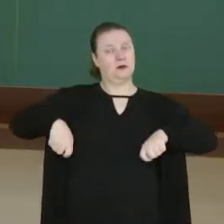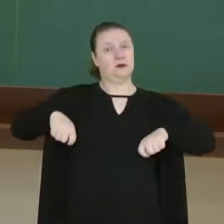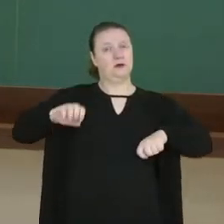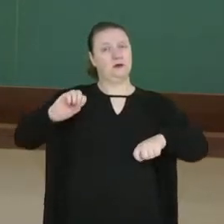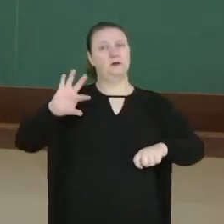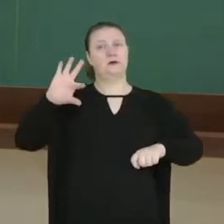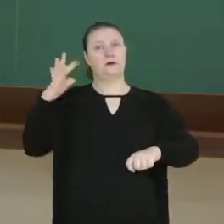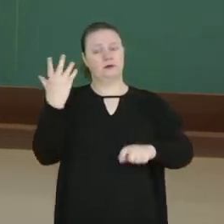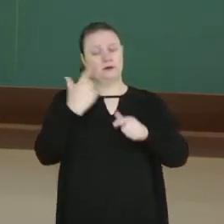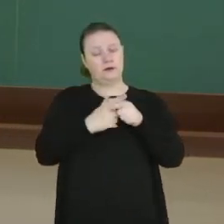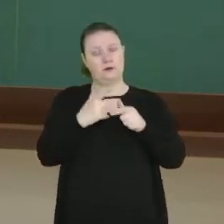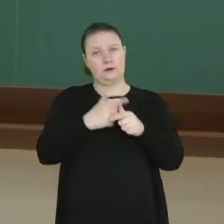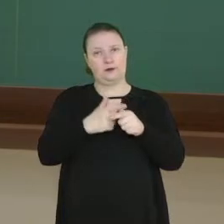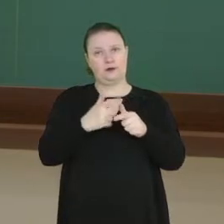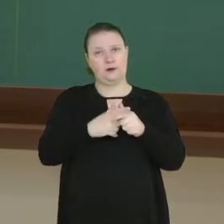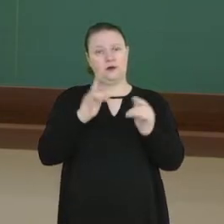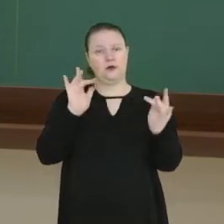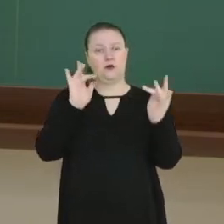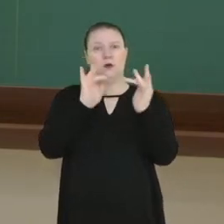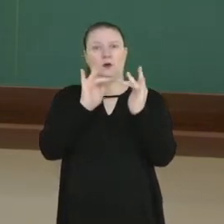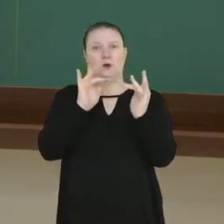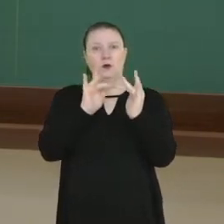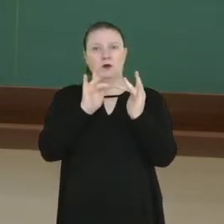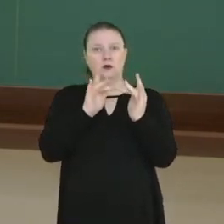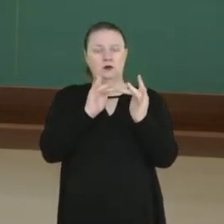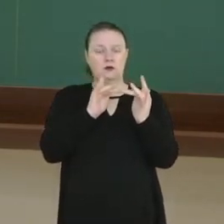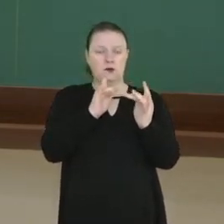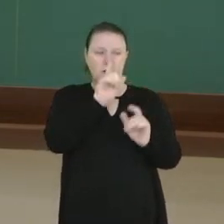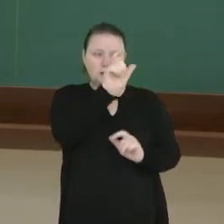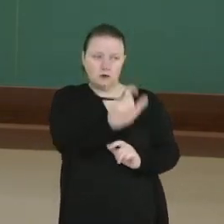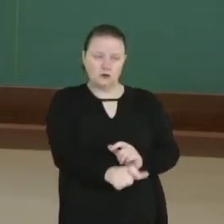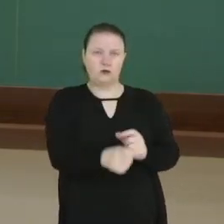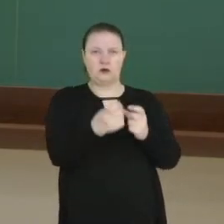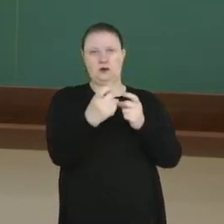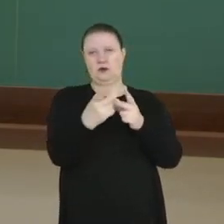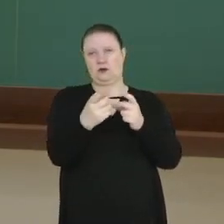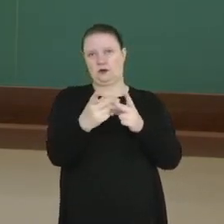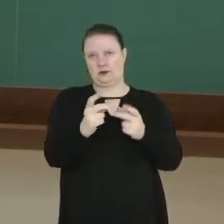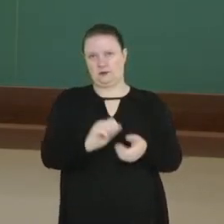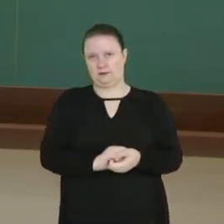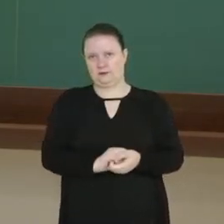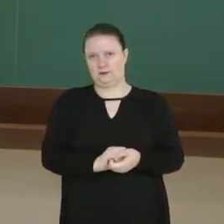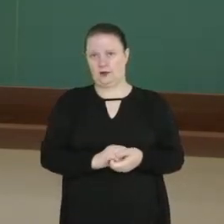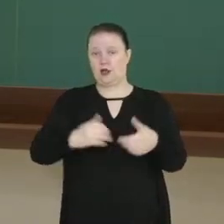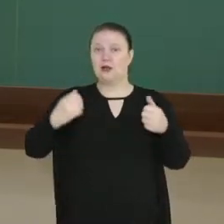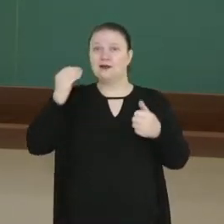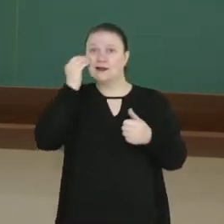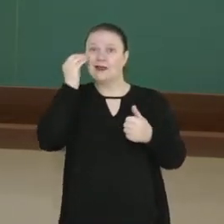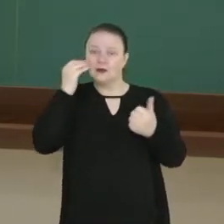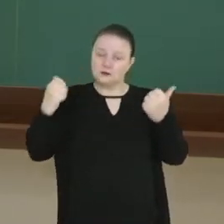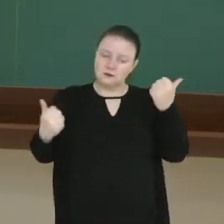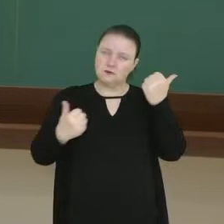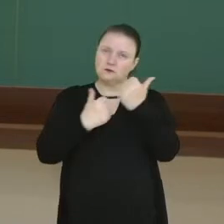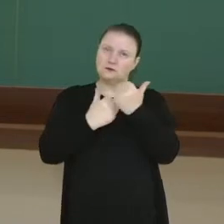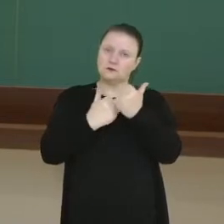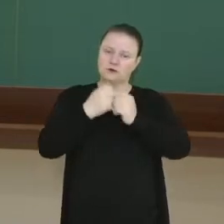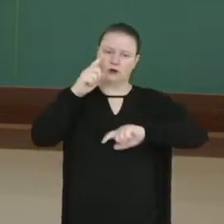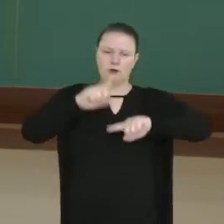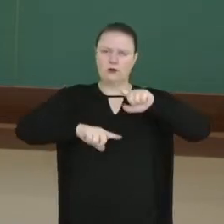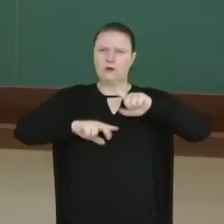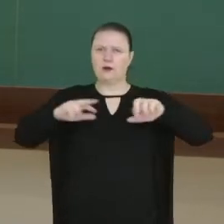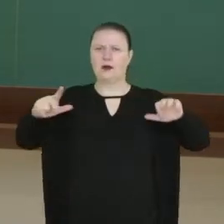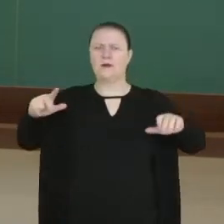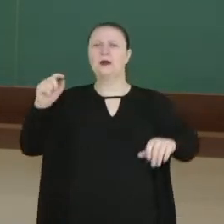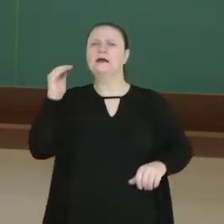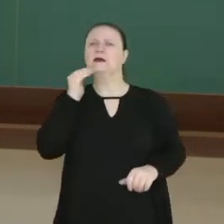difícil de entrar em contato com os vendedores para substituir aquele produto ali que veio com defeito, por exemplo,